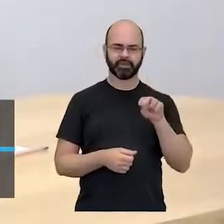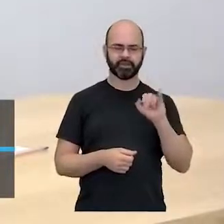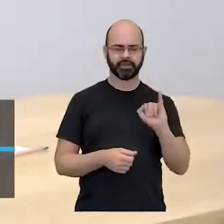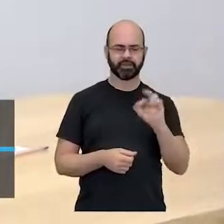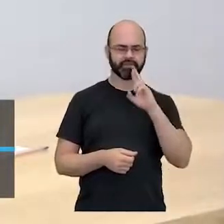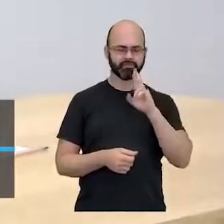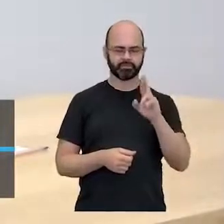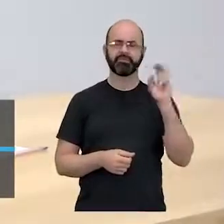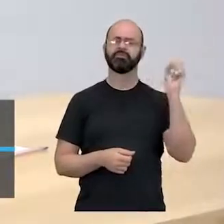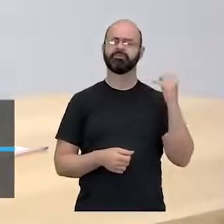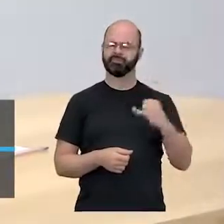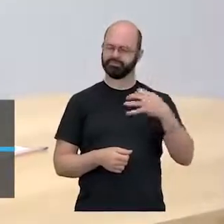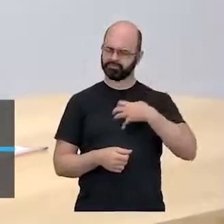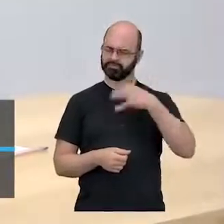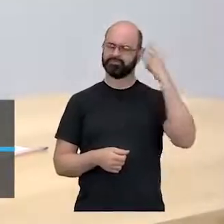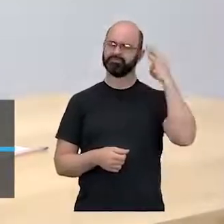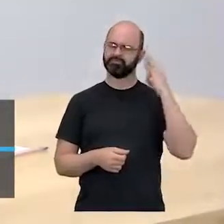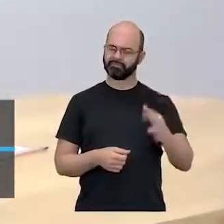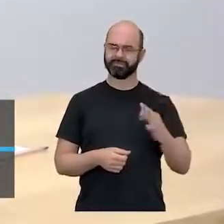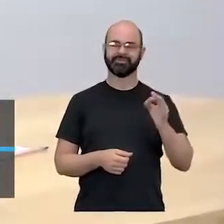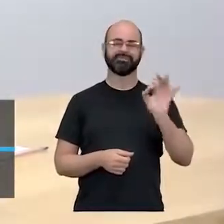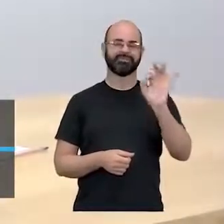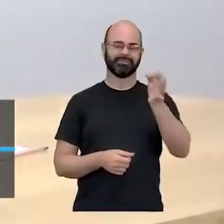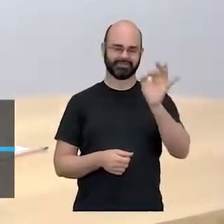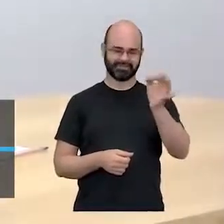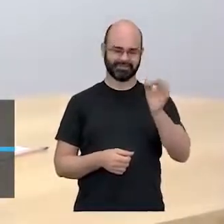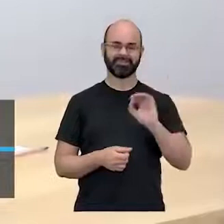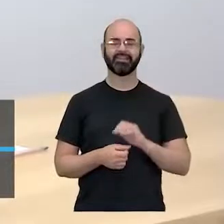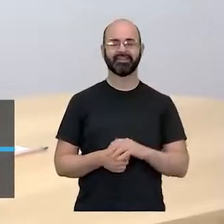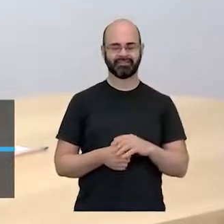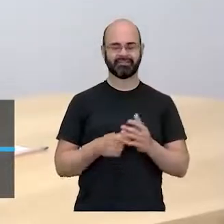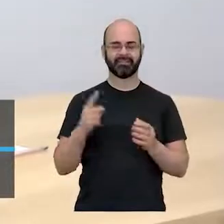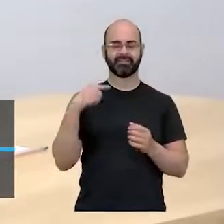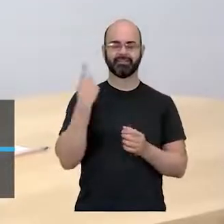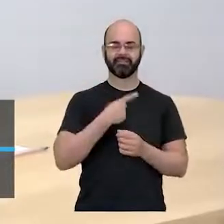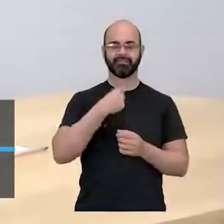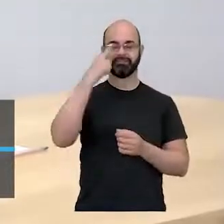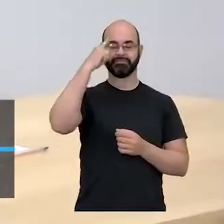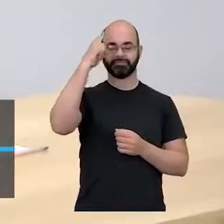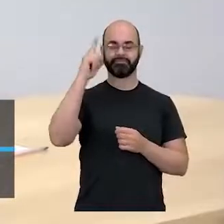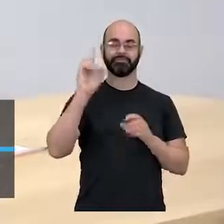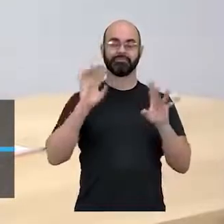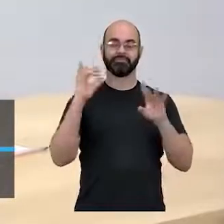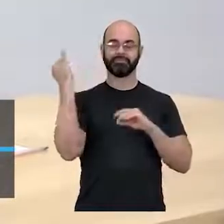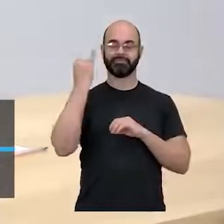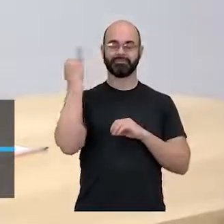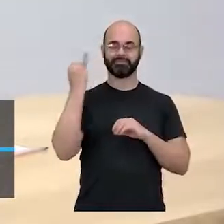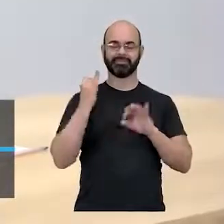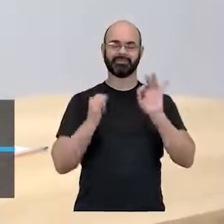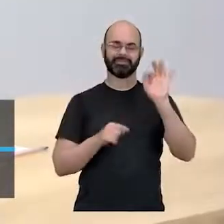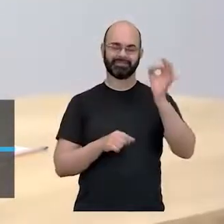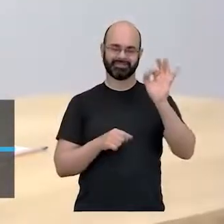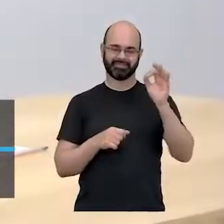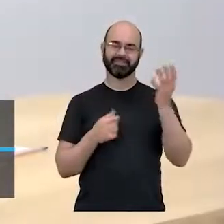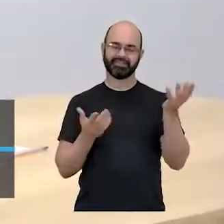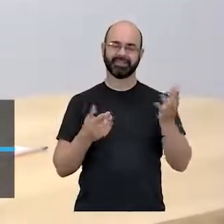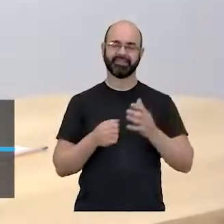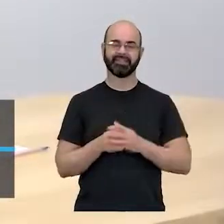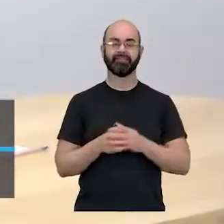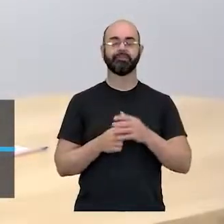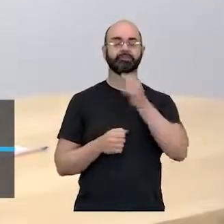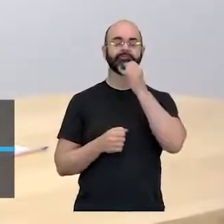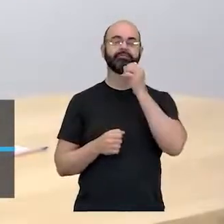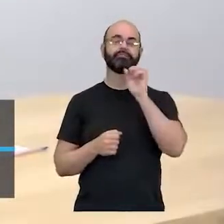que sim, com certeza. Então, é exatamente isso. Essa ideia aqui é essencial. Nós temos aqui essa noção de que